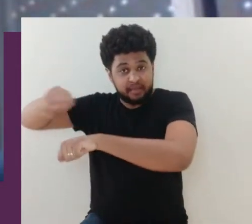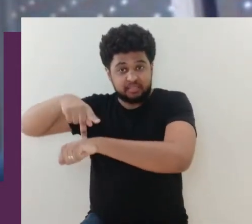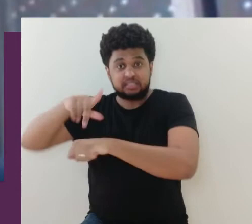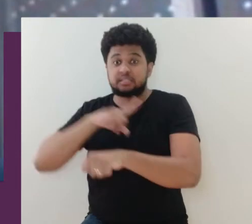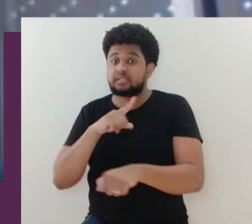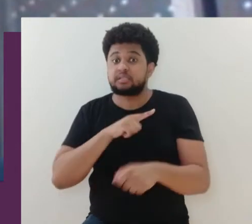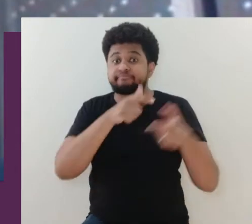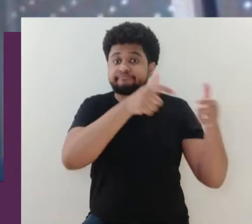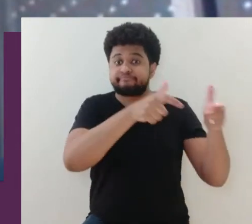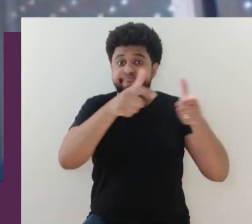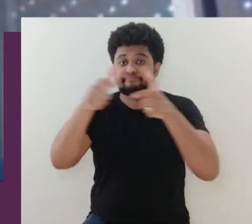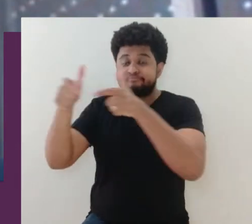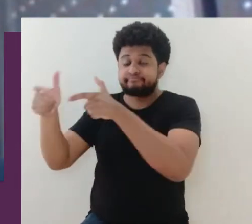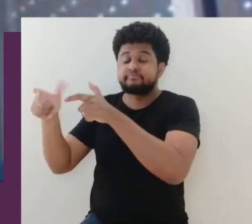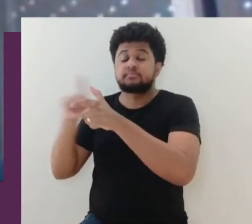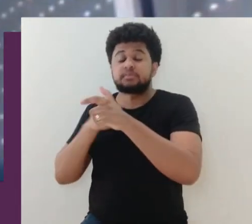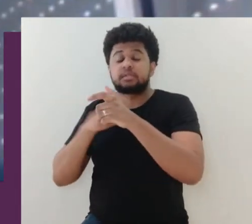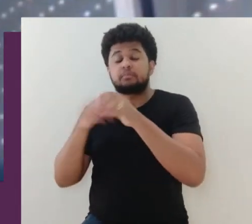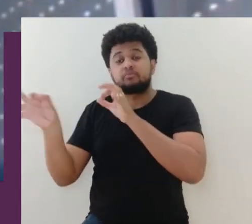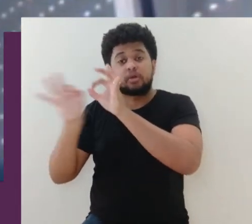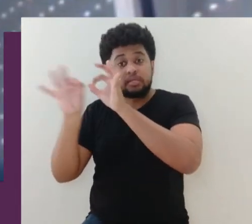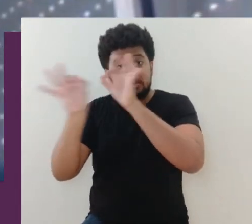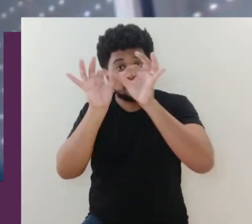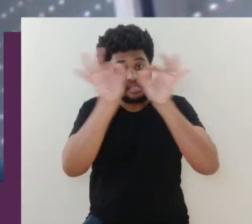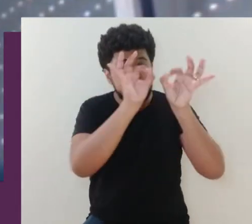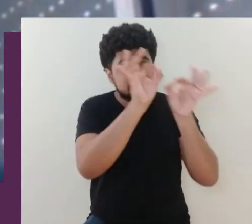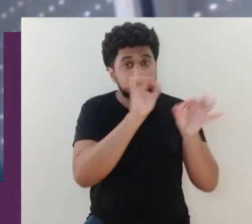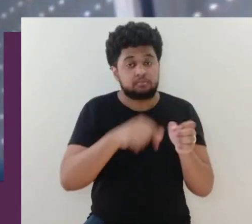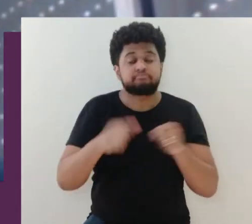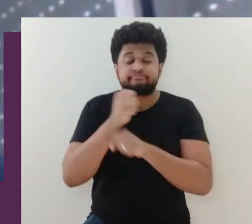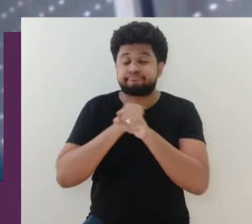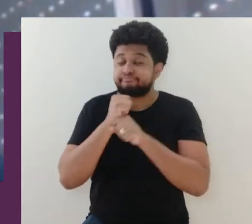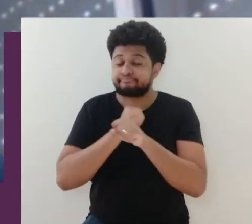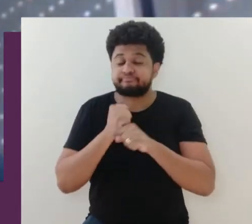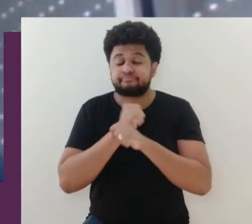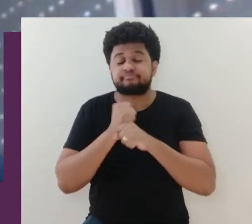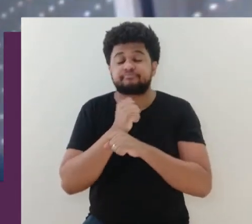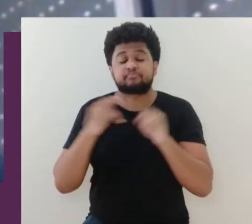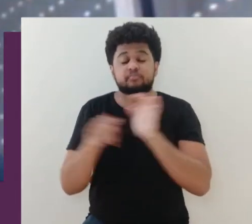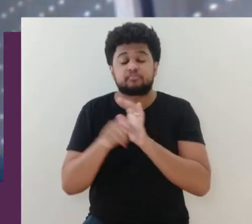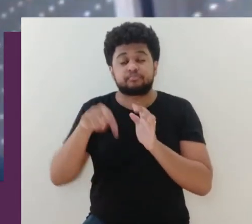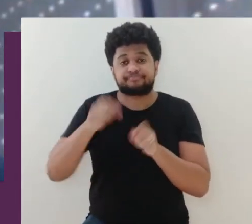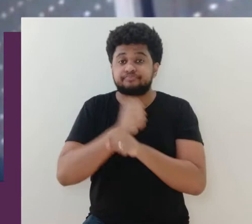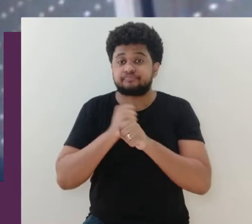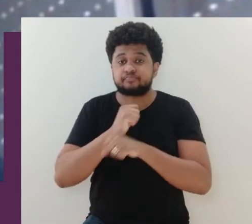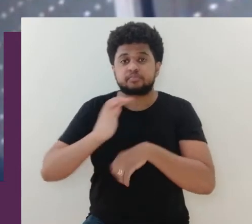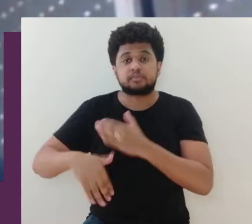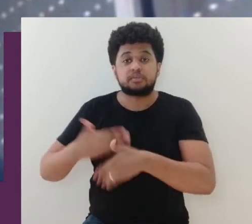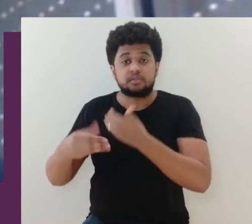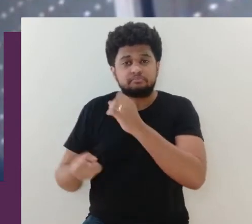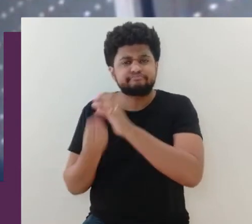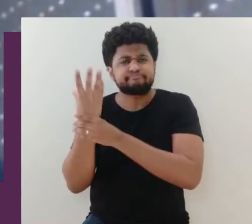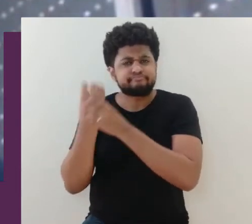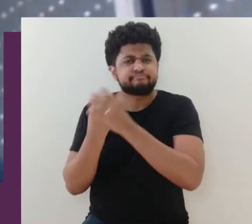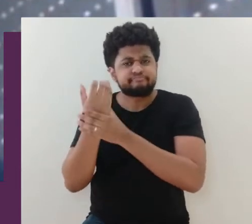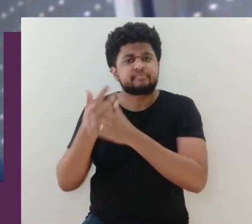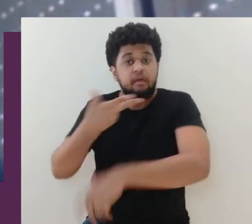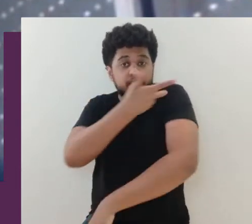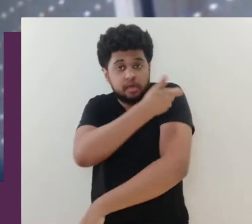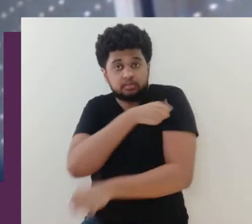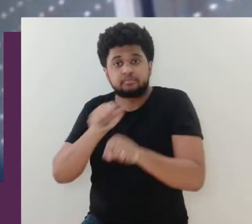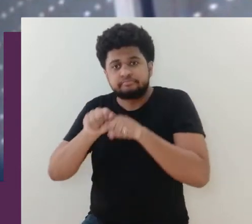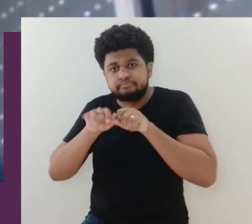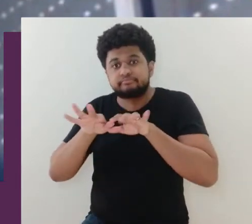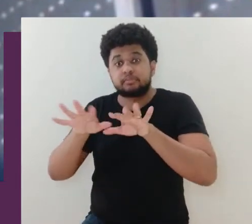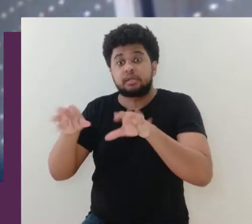Essas organizações que foram geradas nesse ano para desenvolvimento dessas vacinas e